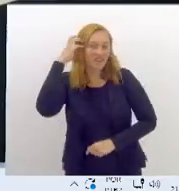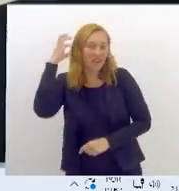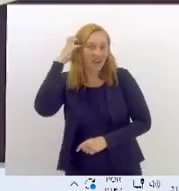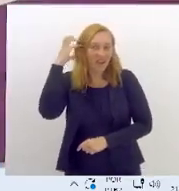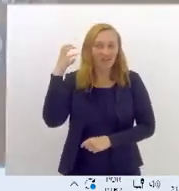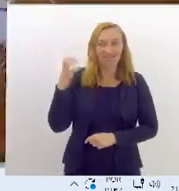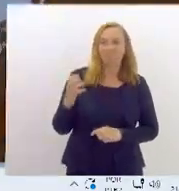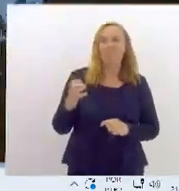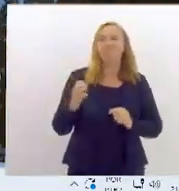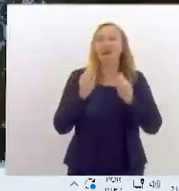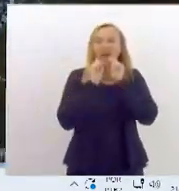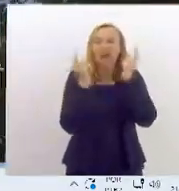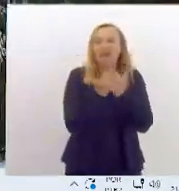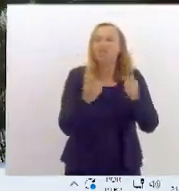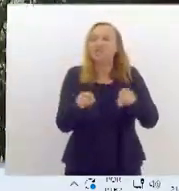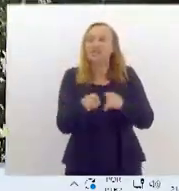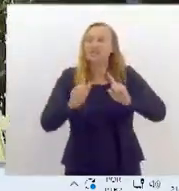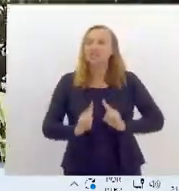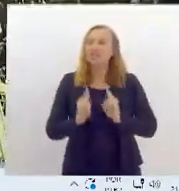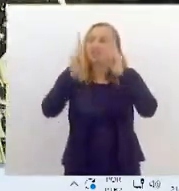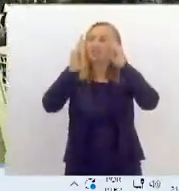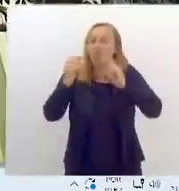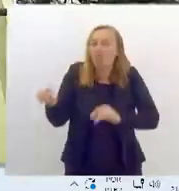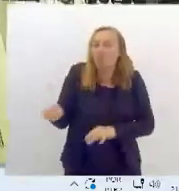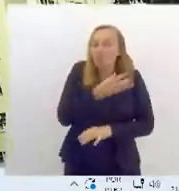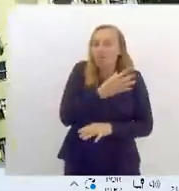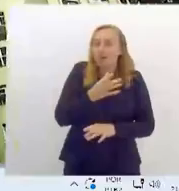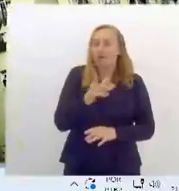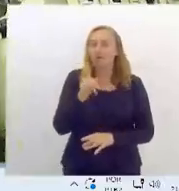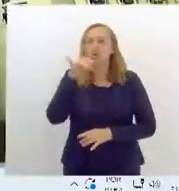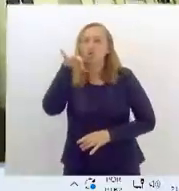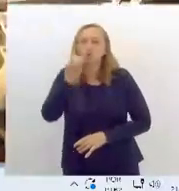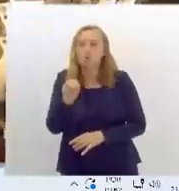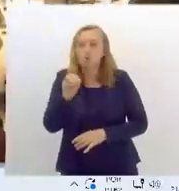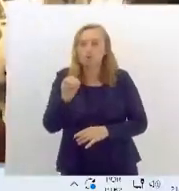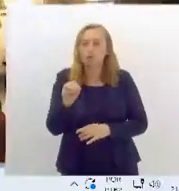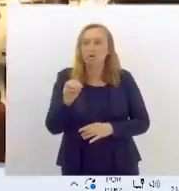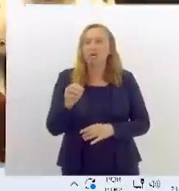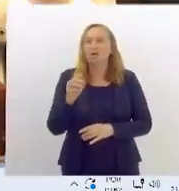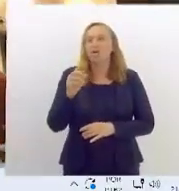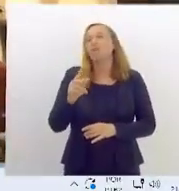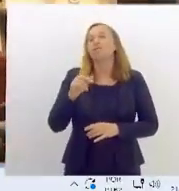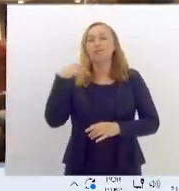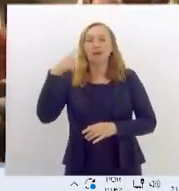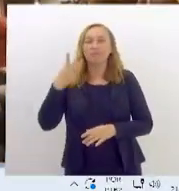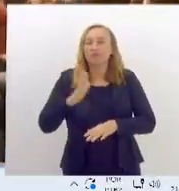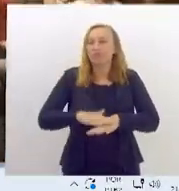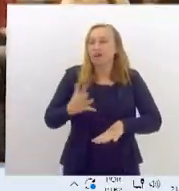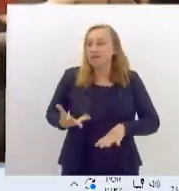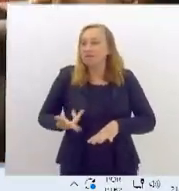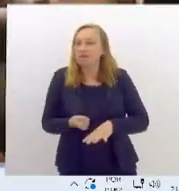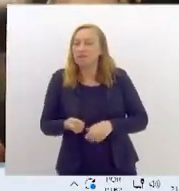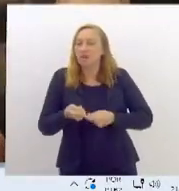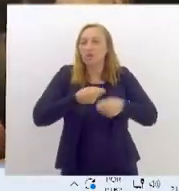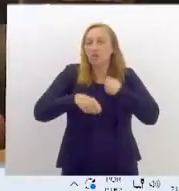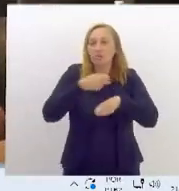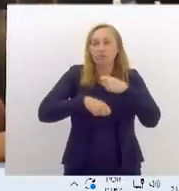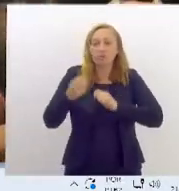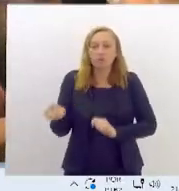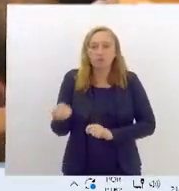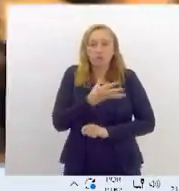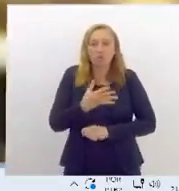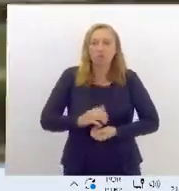alérgica inaugurou a nova sede do edifício Lúcio Costa um Parlamento mais eficiente econômico e